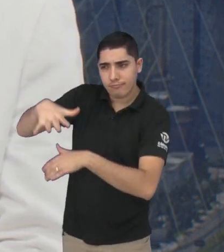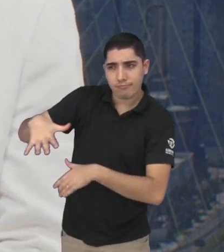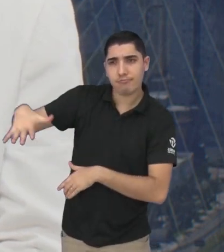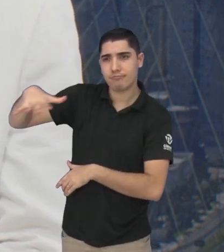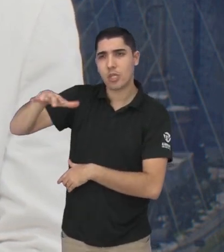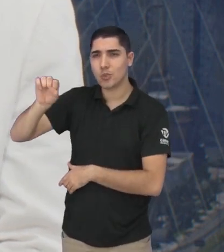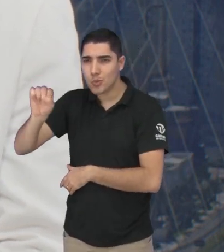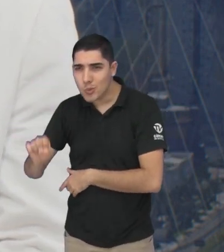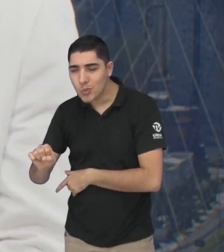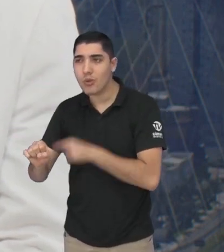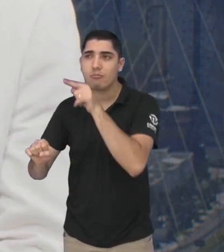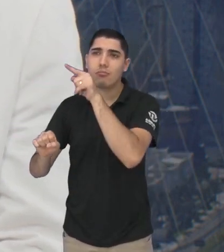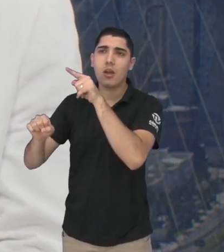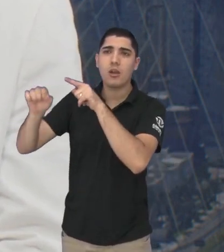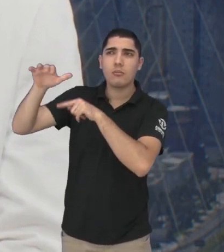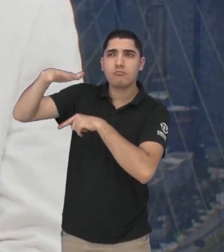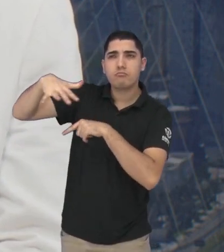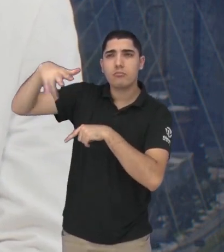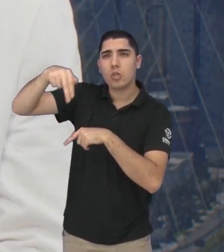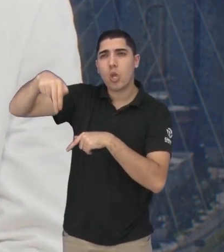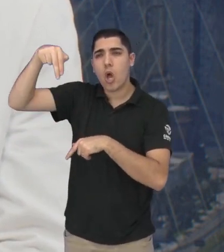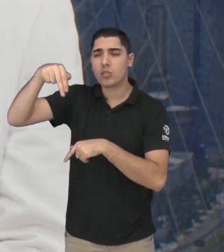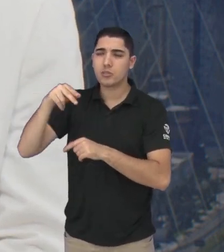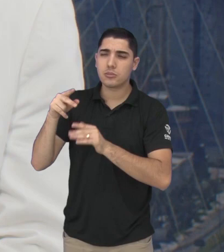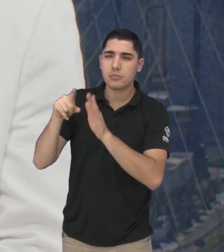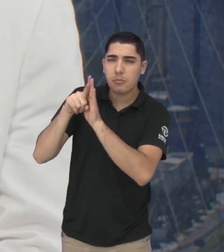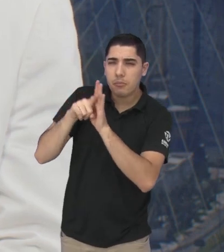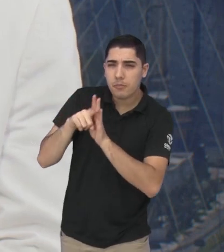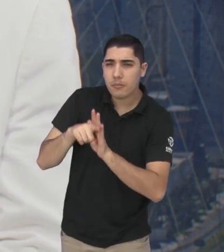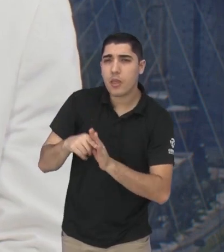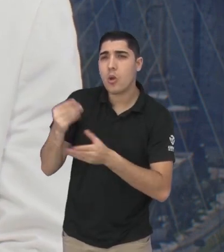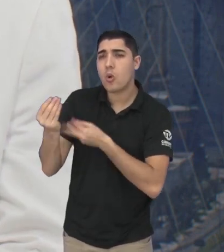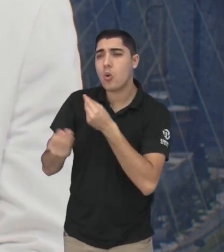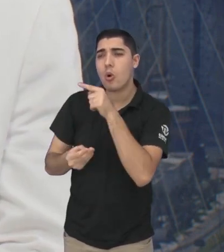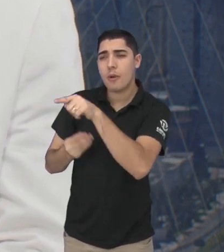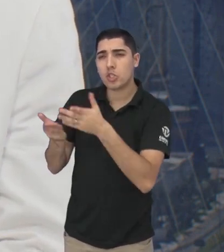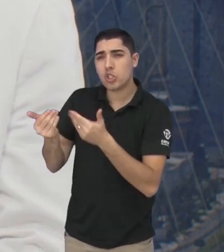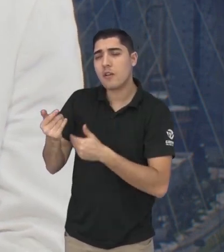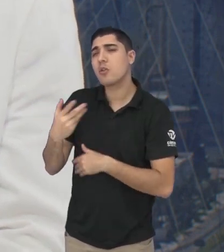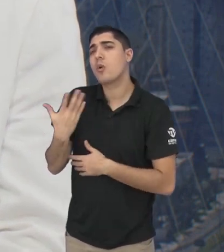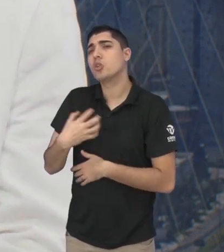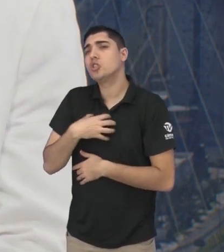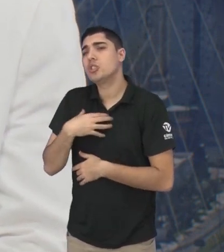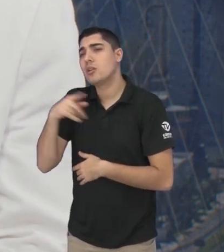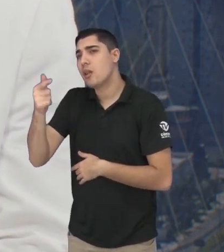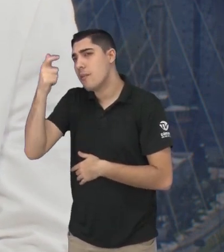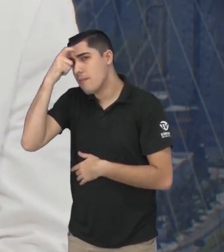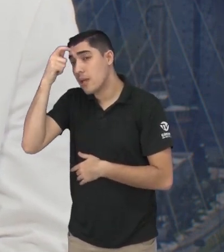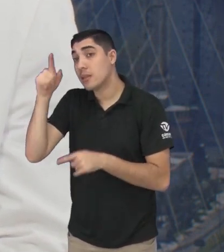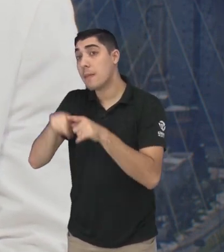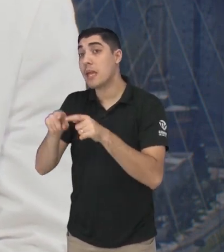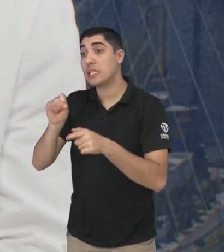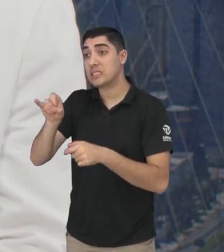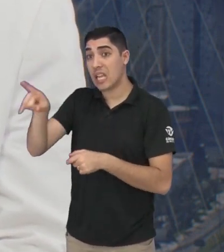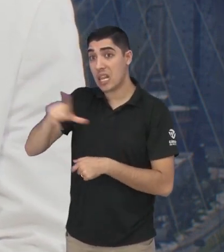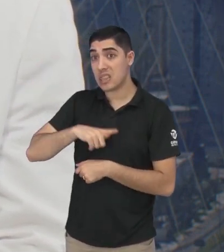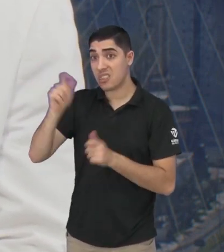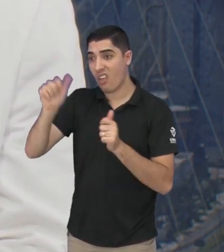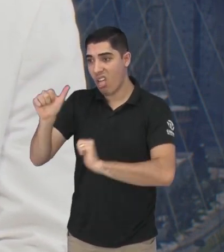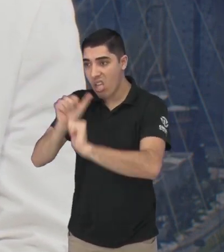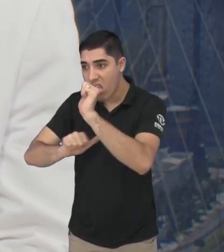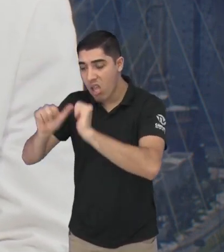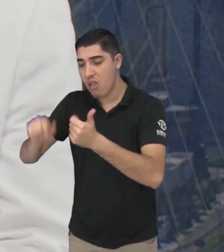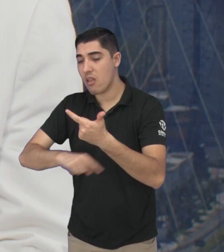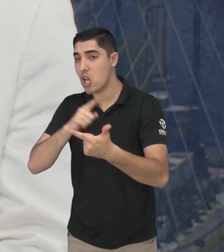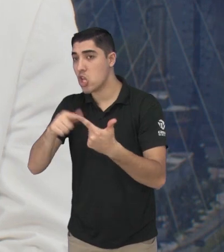para verificar naquela região como aquele jovem, o que ele pensa e como ele tem acesso à questão do álcool, da droga,